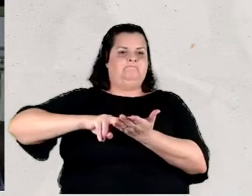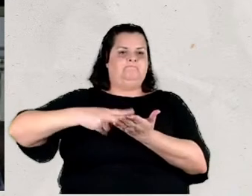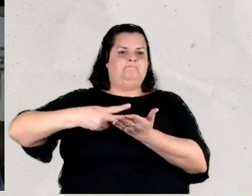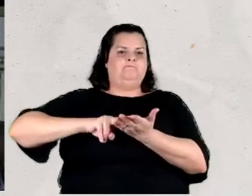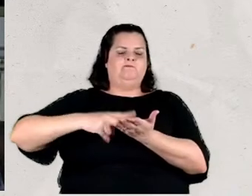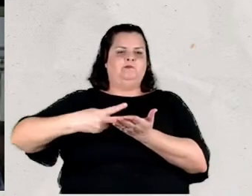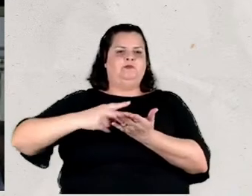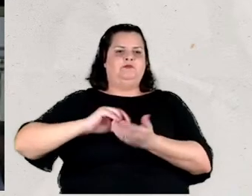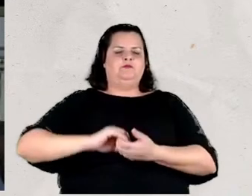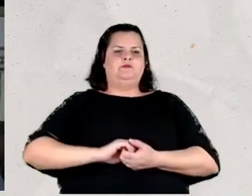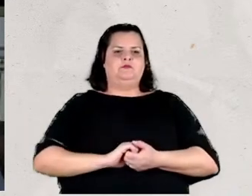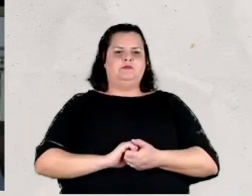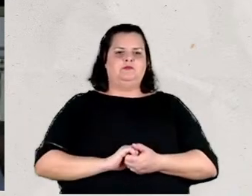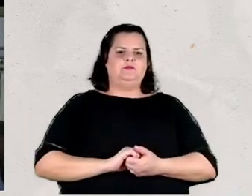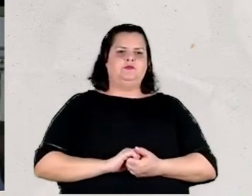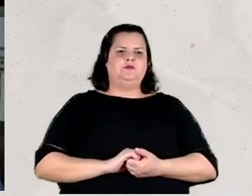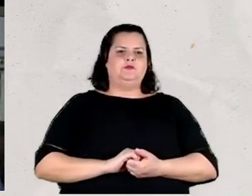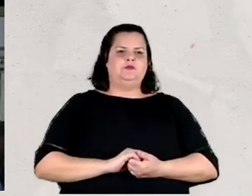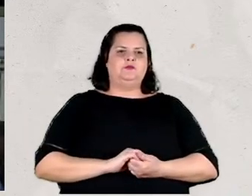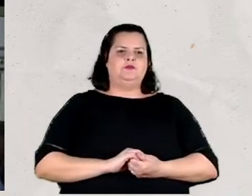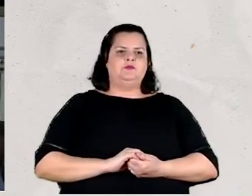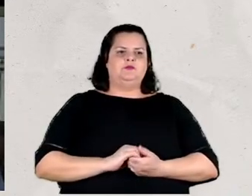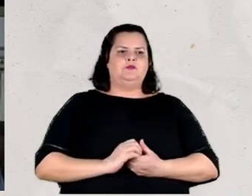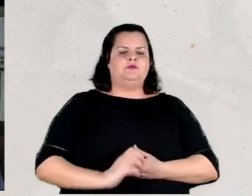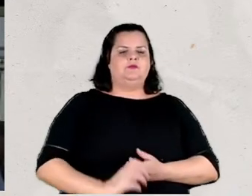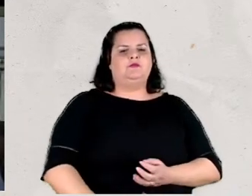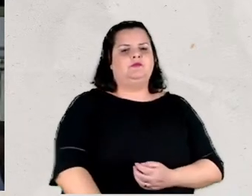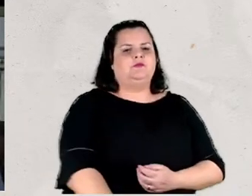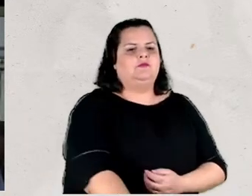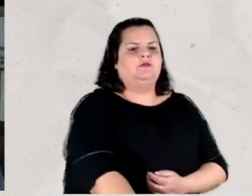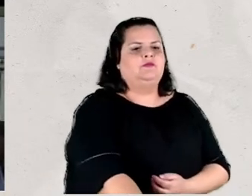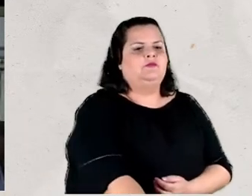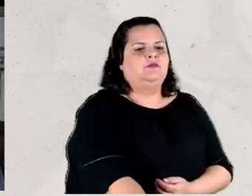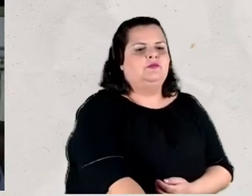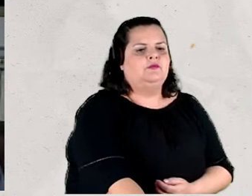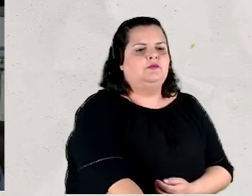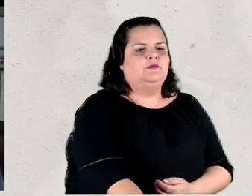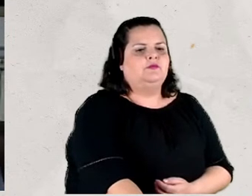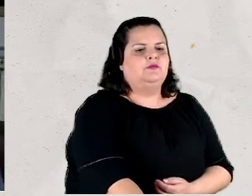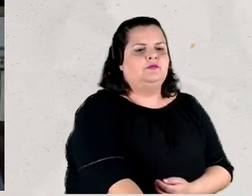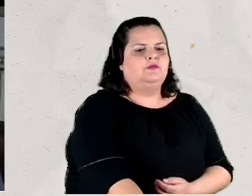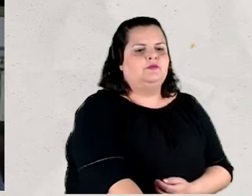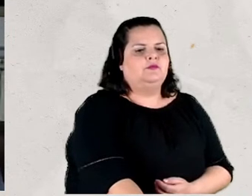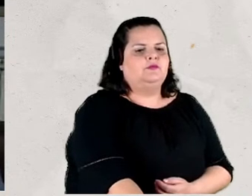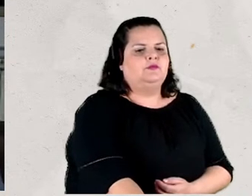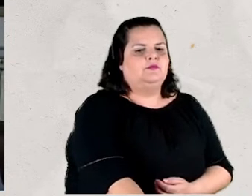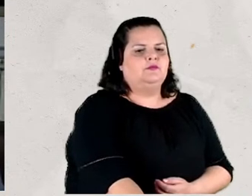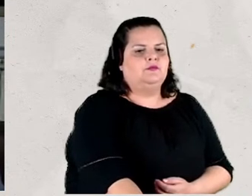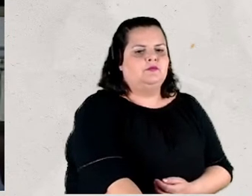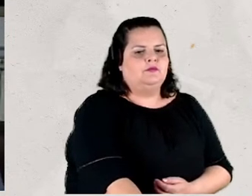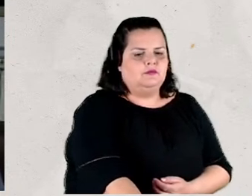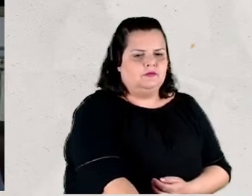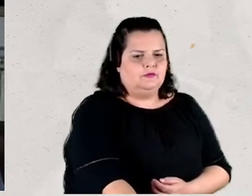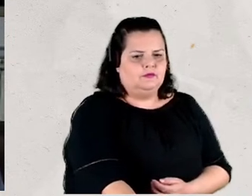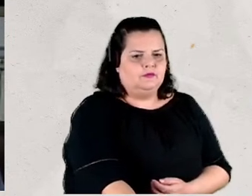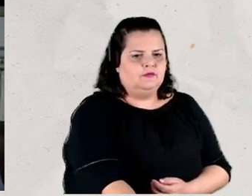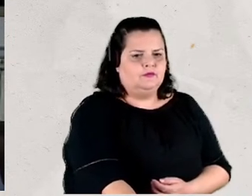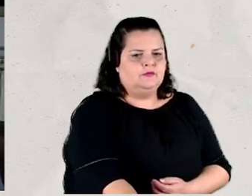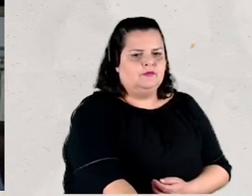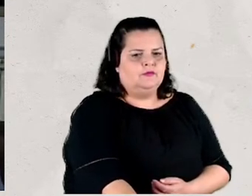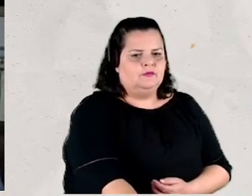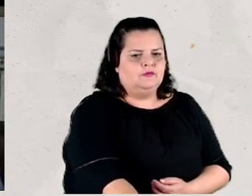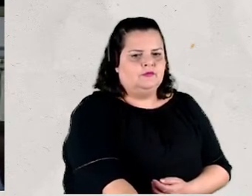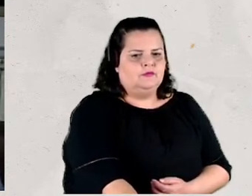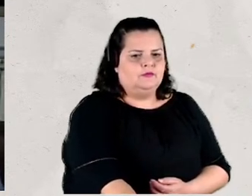There is a major stumbling block on our side, which is expanding settlements. And I don't believe that we've reached